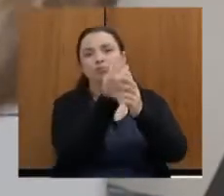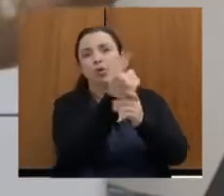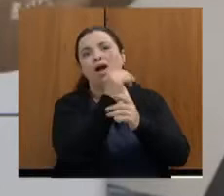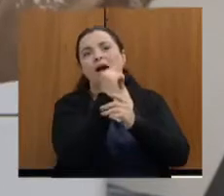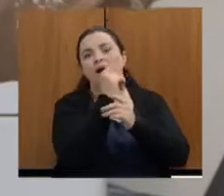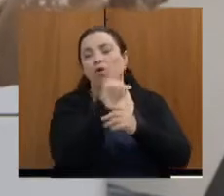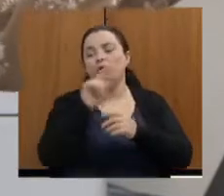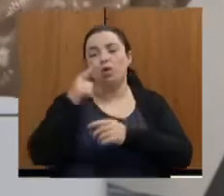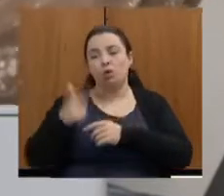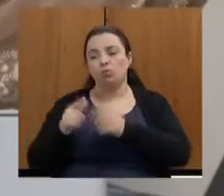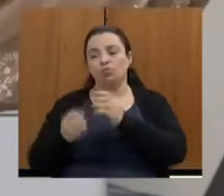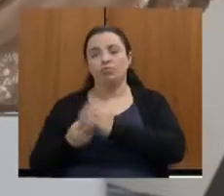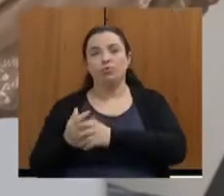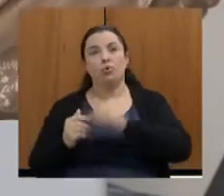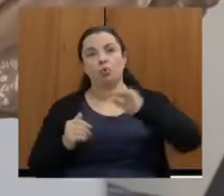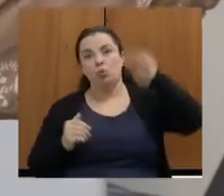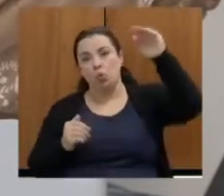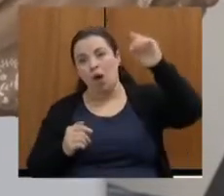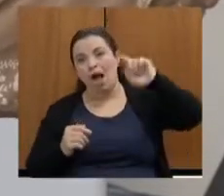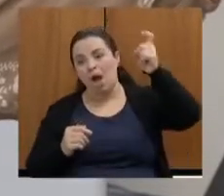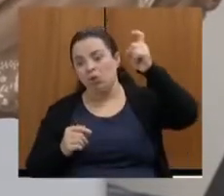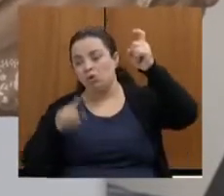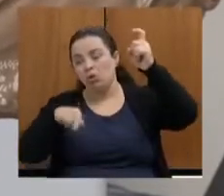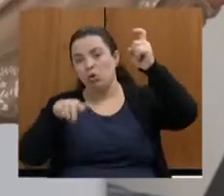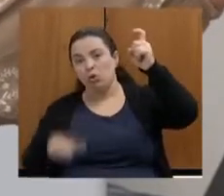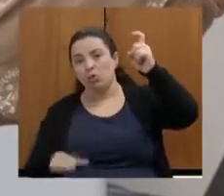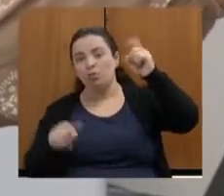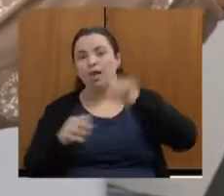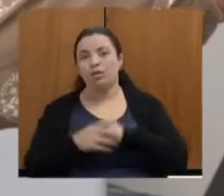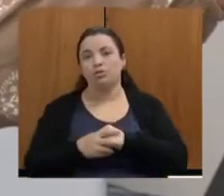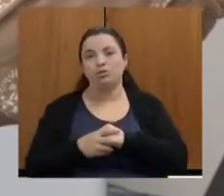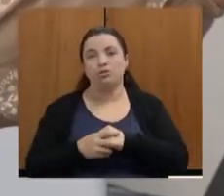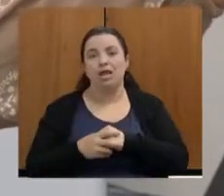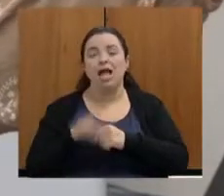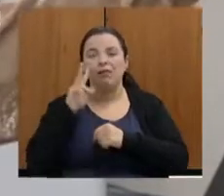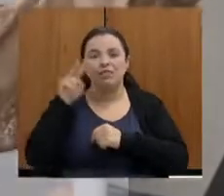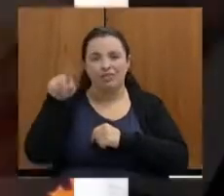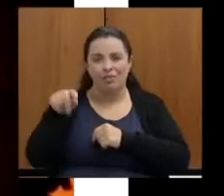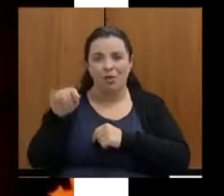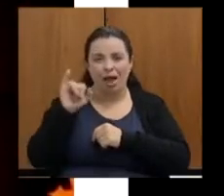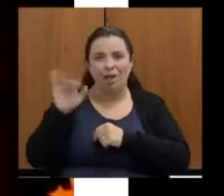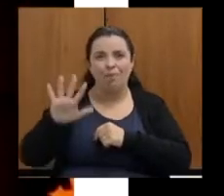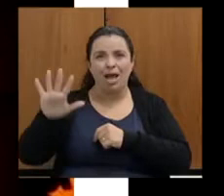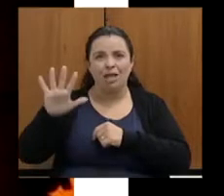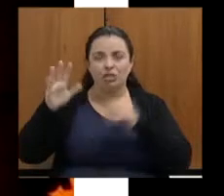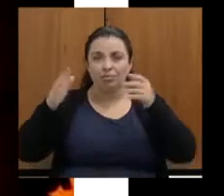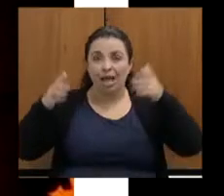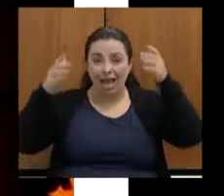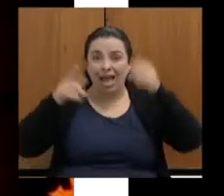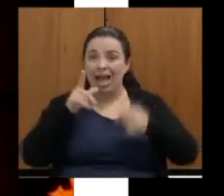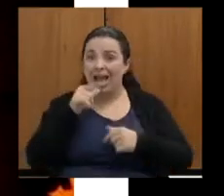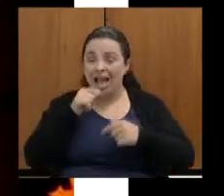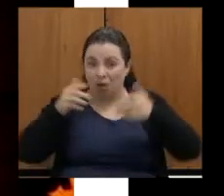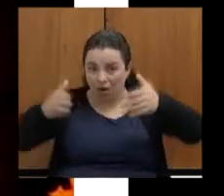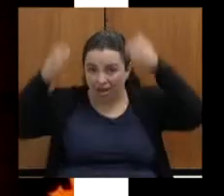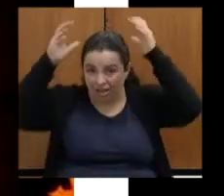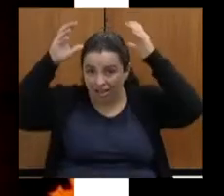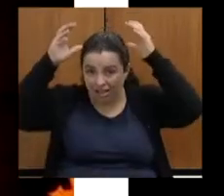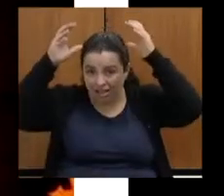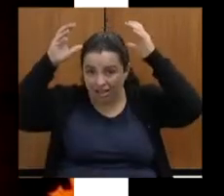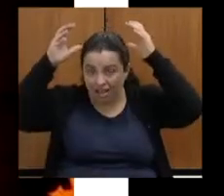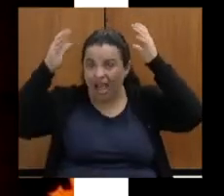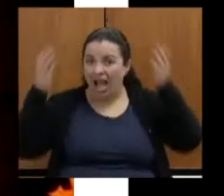aqui o povo de Gesteira é para carregar lata d'água na cabeça em 2022 para poder aguar as plantas para poder dar água para os animais